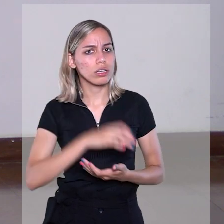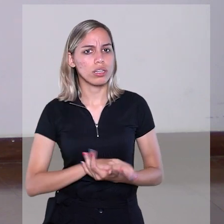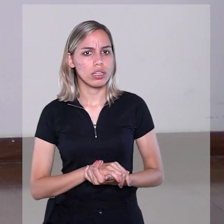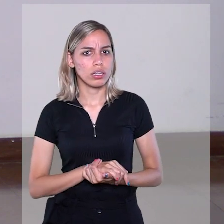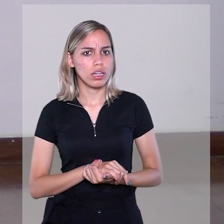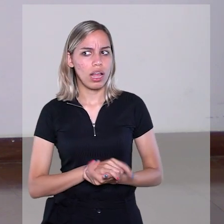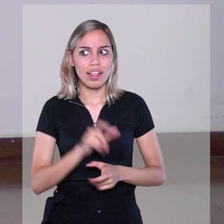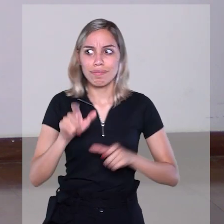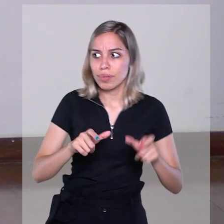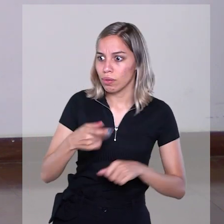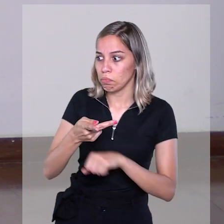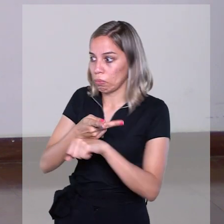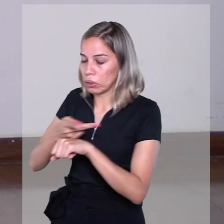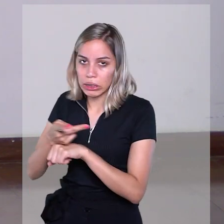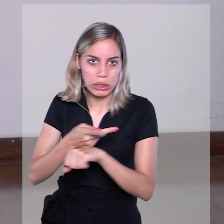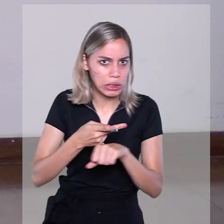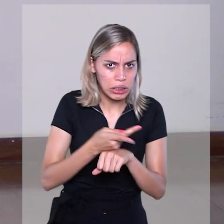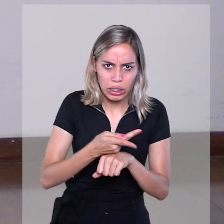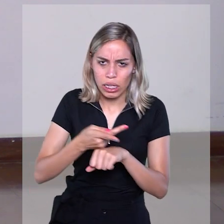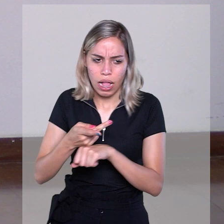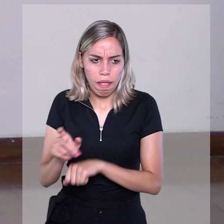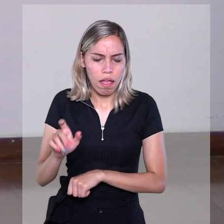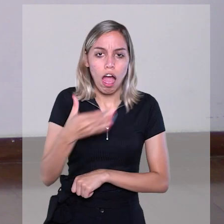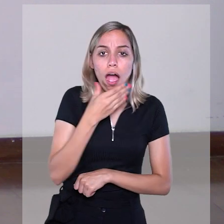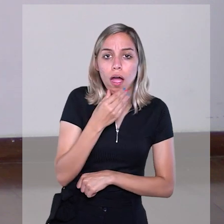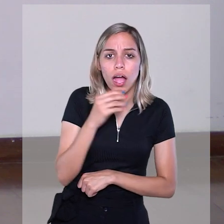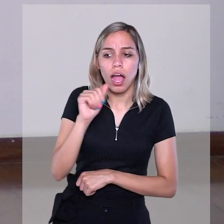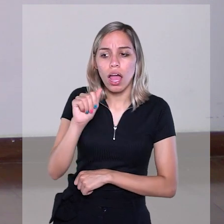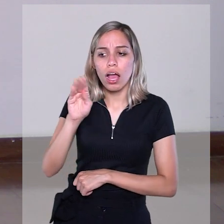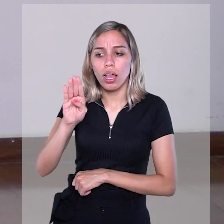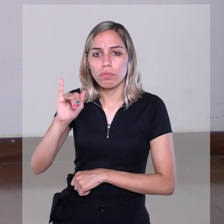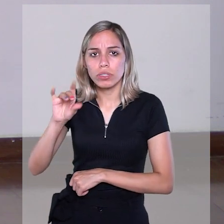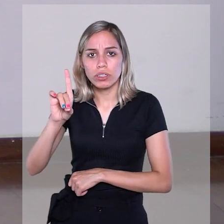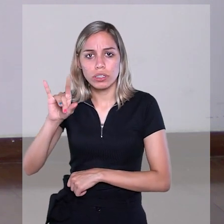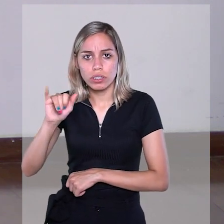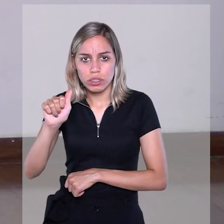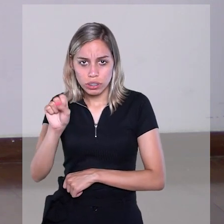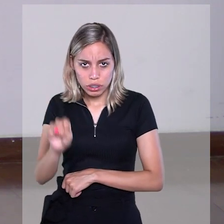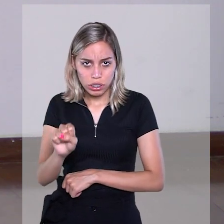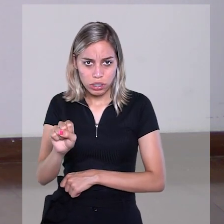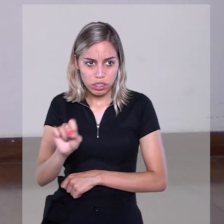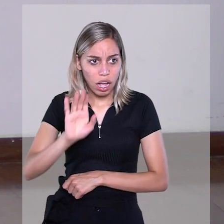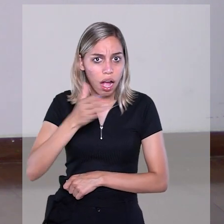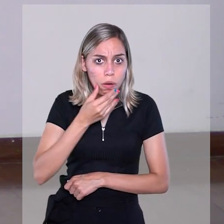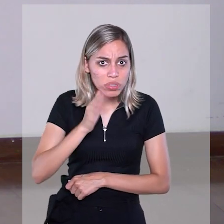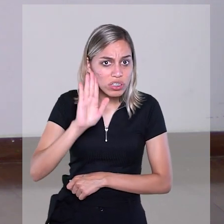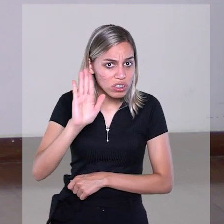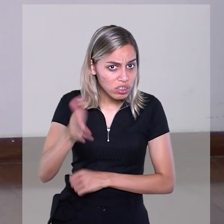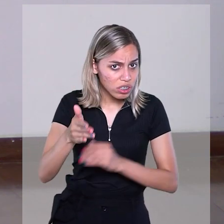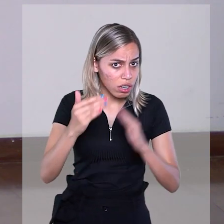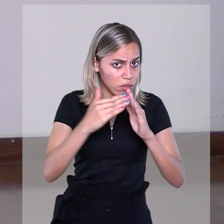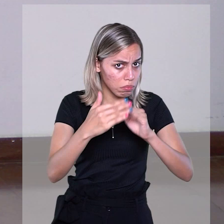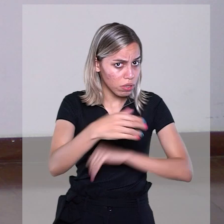Aí vão correndo atrás do Abdias do Nascimento, que já estava lá, poderia ter sido convidado. Inclusive porque o Abdias